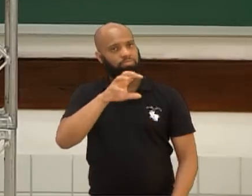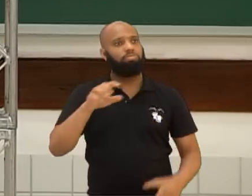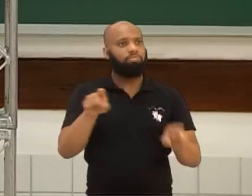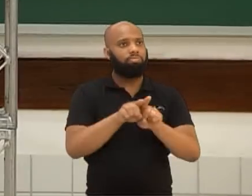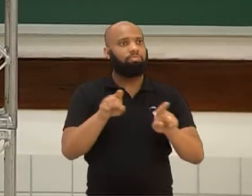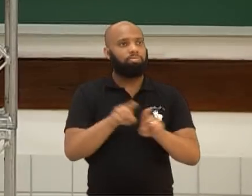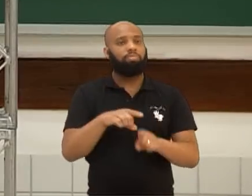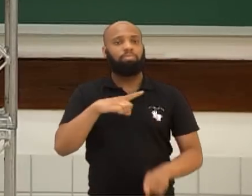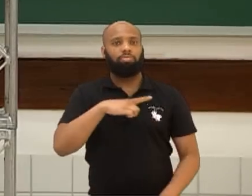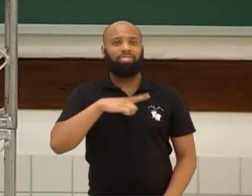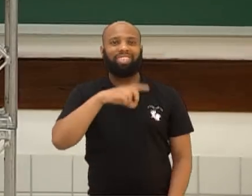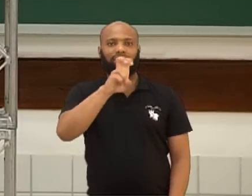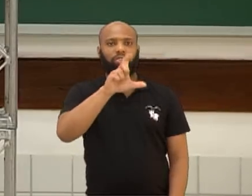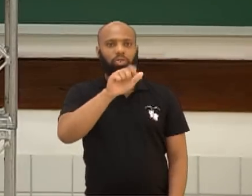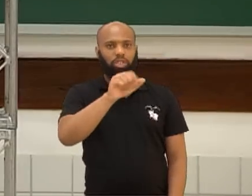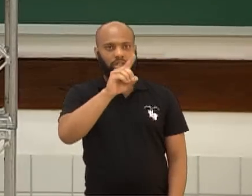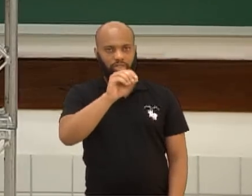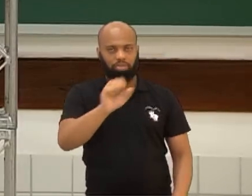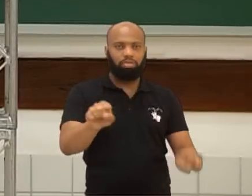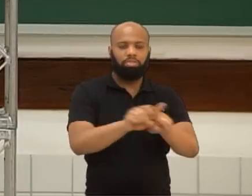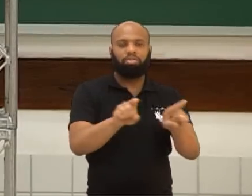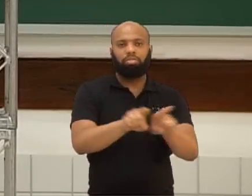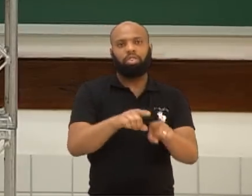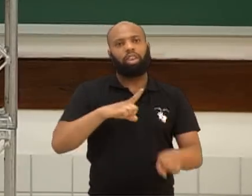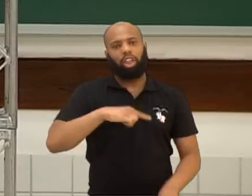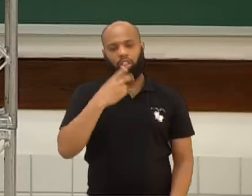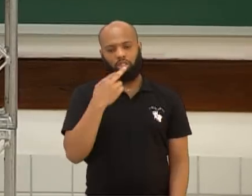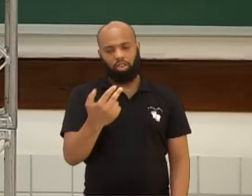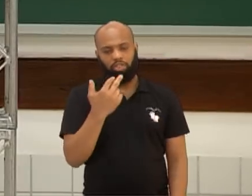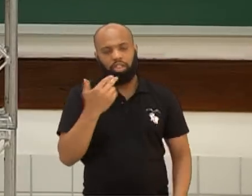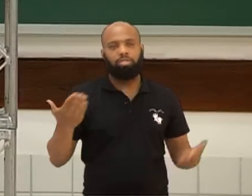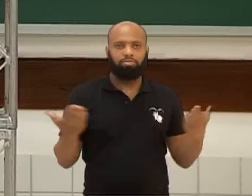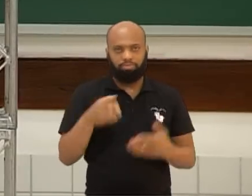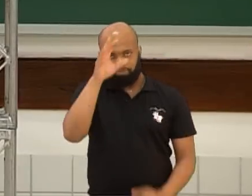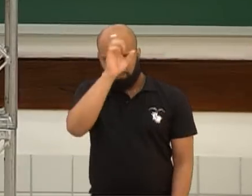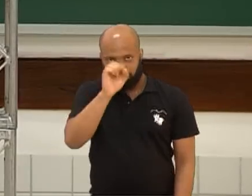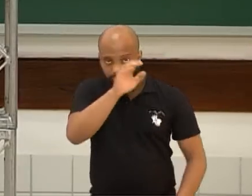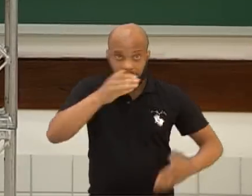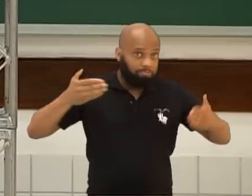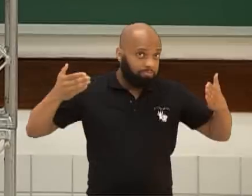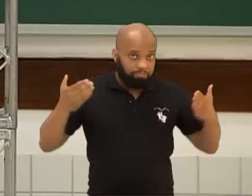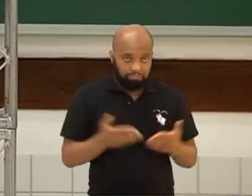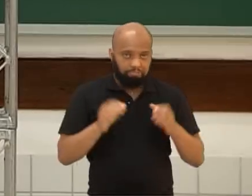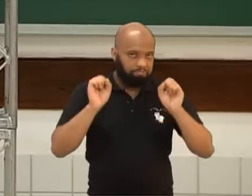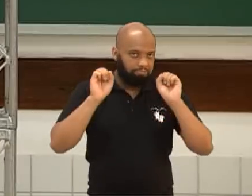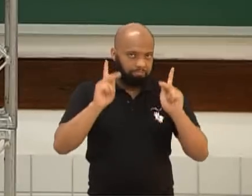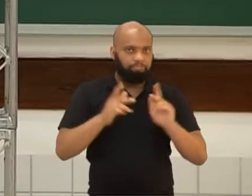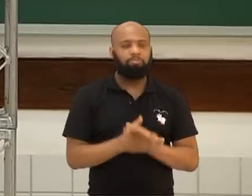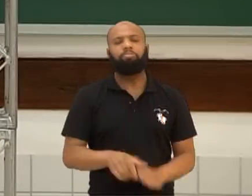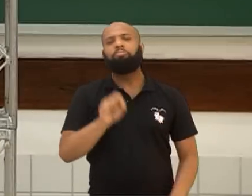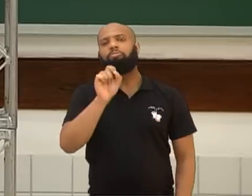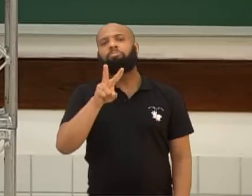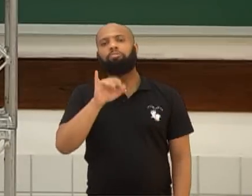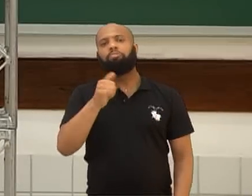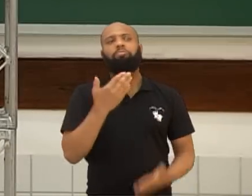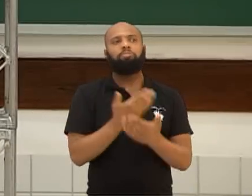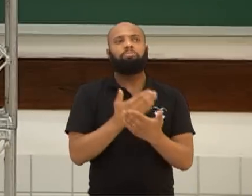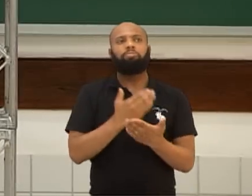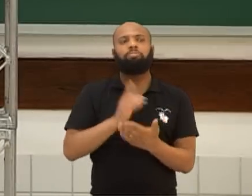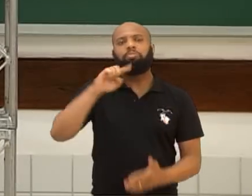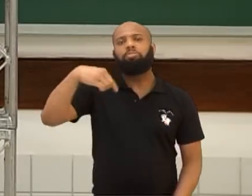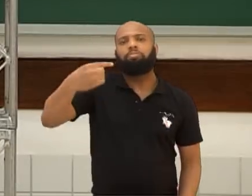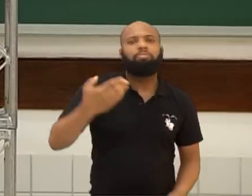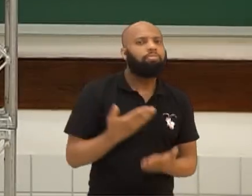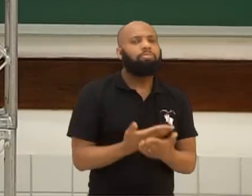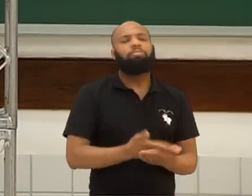e o pentágono regular, né, que foi a novidade que nós aprendemos a calcular hoje, né? E o que nós vamos ver na próxima